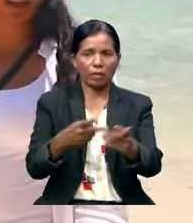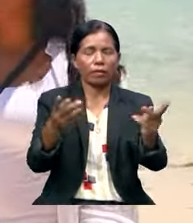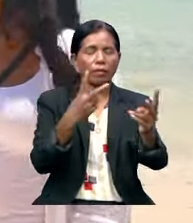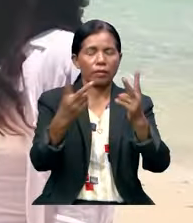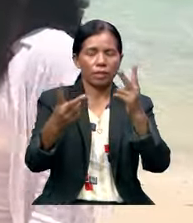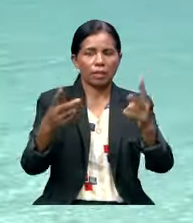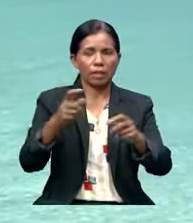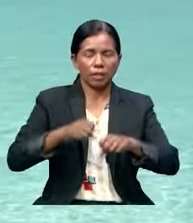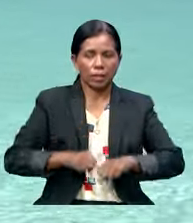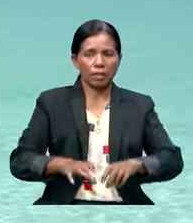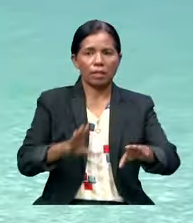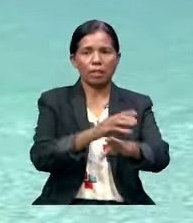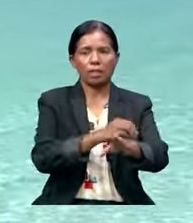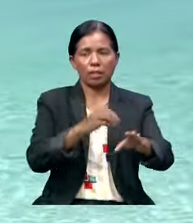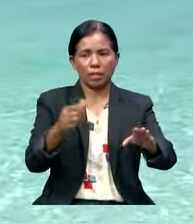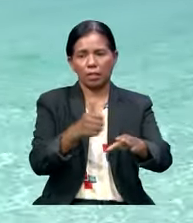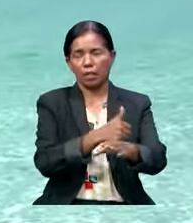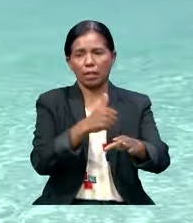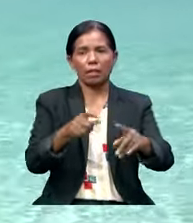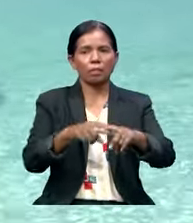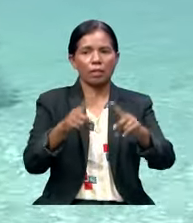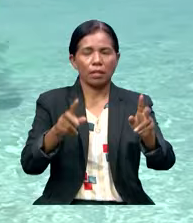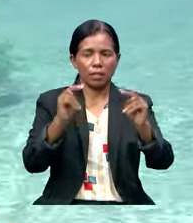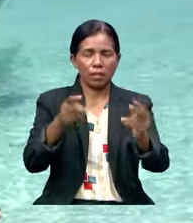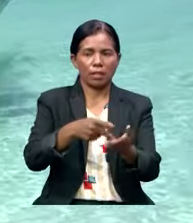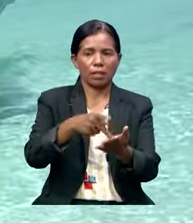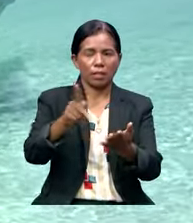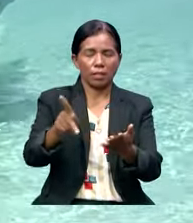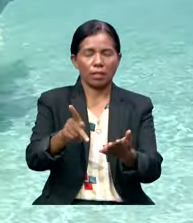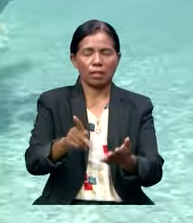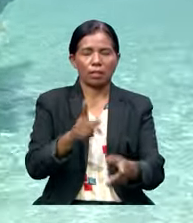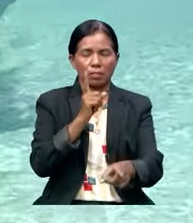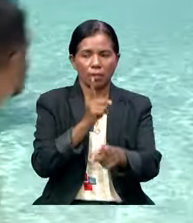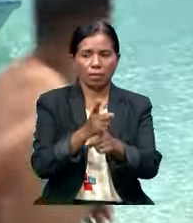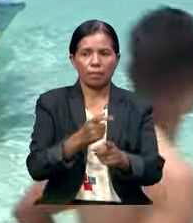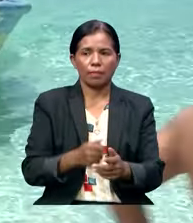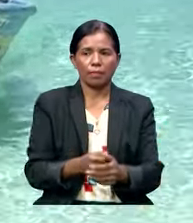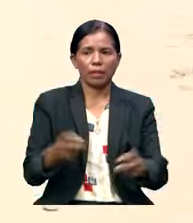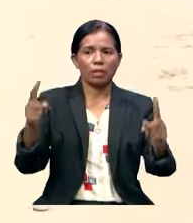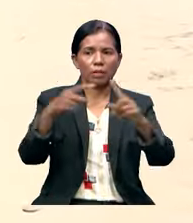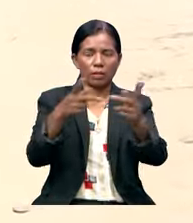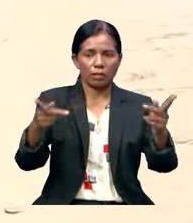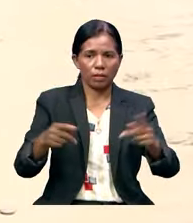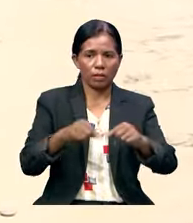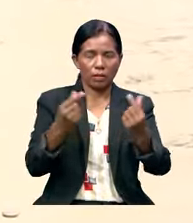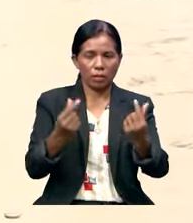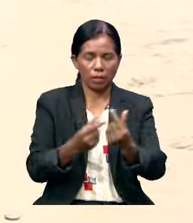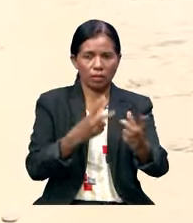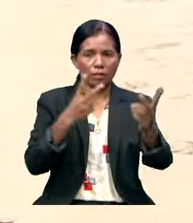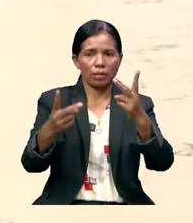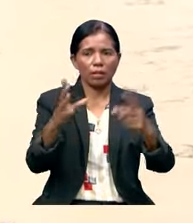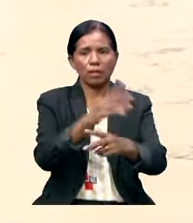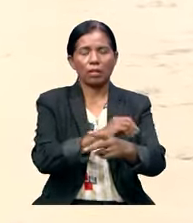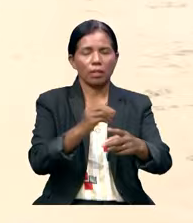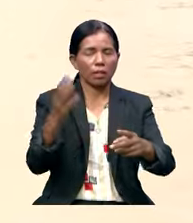e a Tassi Ibun Valo Serenian, mas be tem que ser lujo preço razoável. Bainira to ia fatem refere a equipa viagem ne